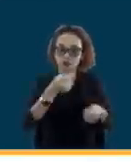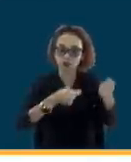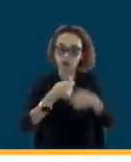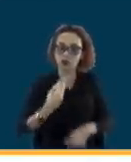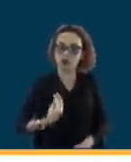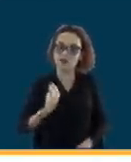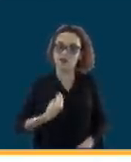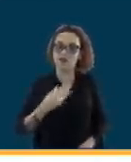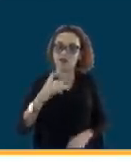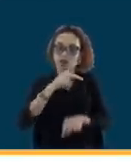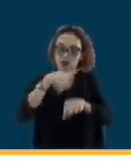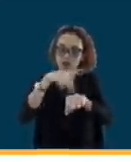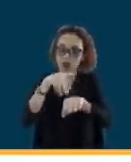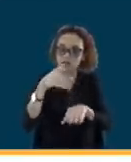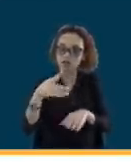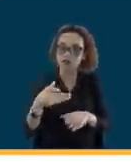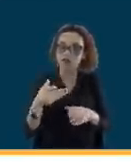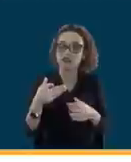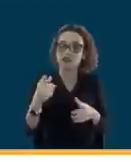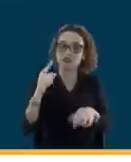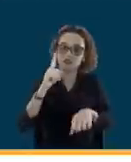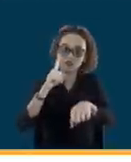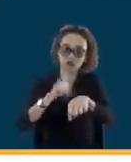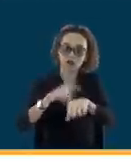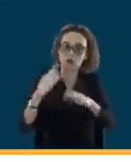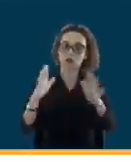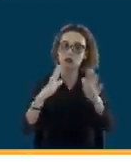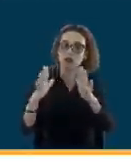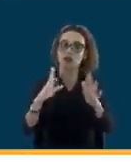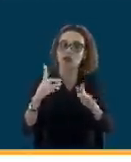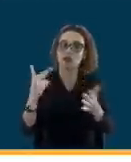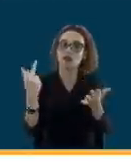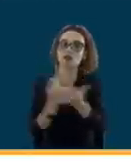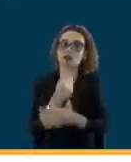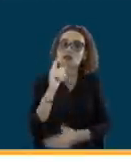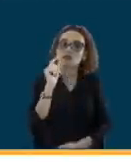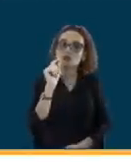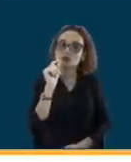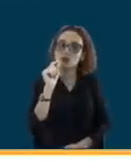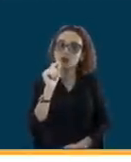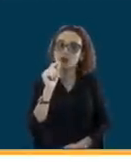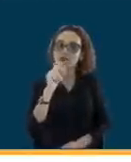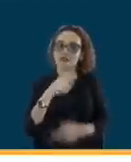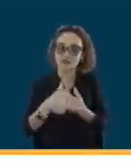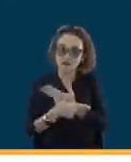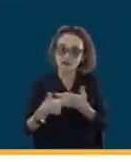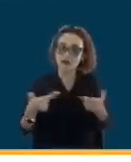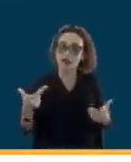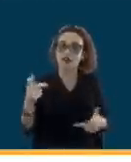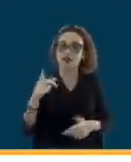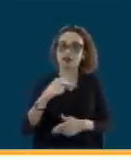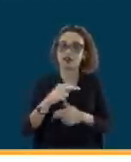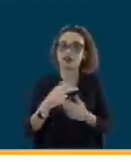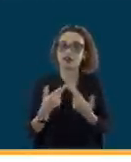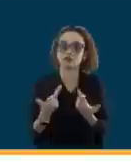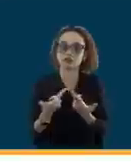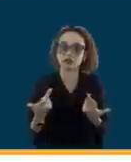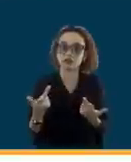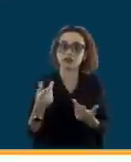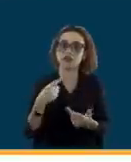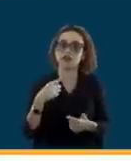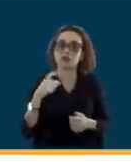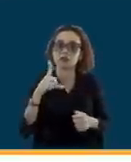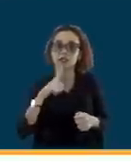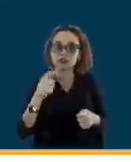nesse momento surgem muitas demandas, né, da vida, da sobrevivência e demandas das atividades